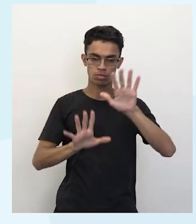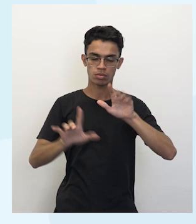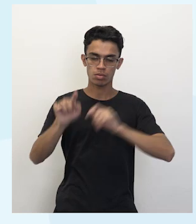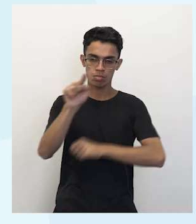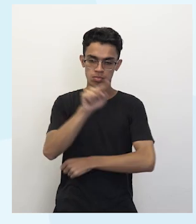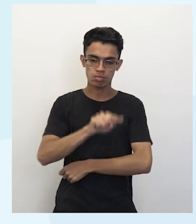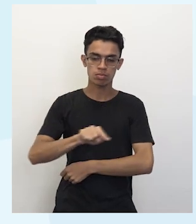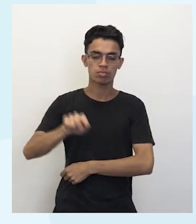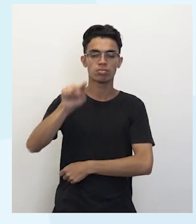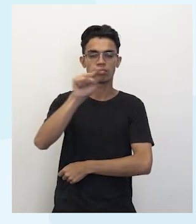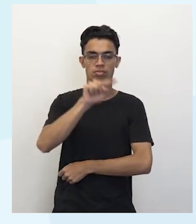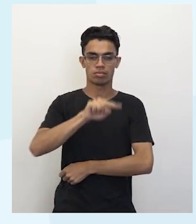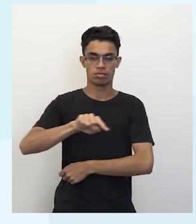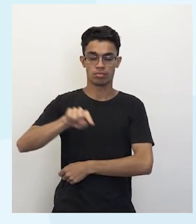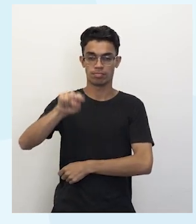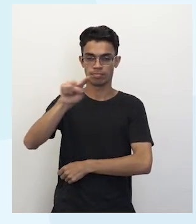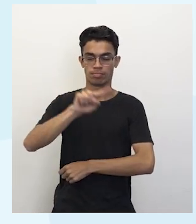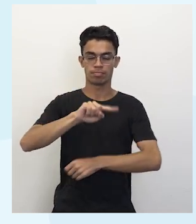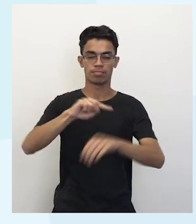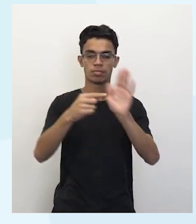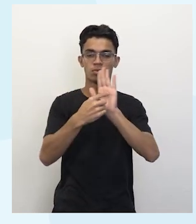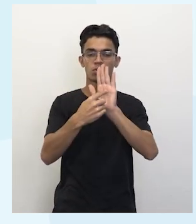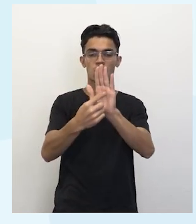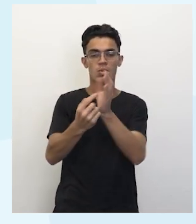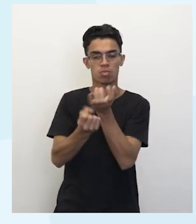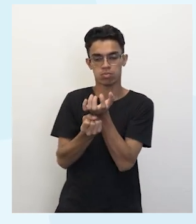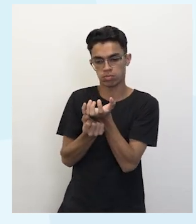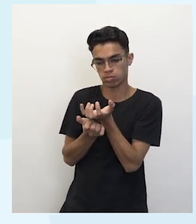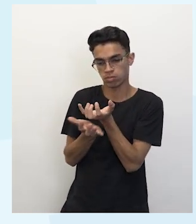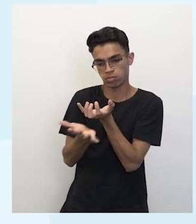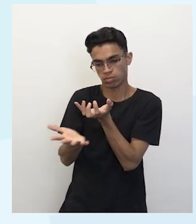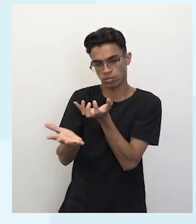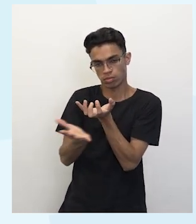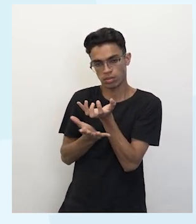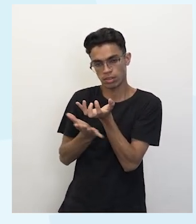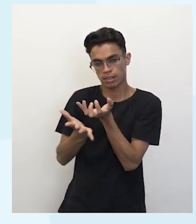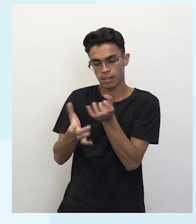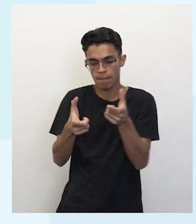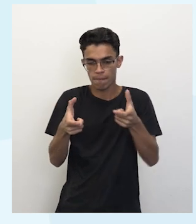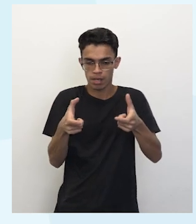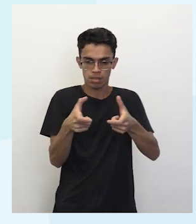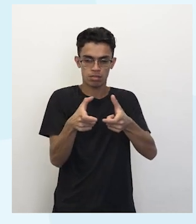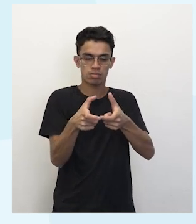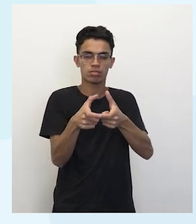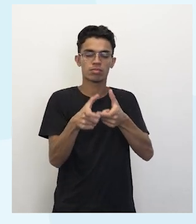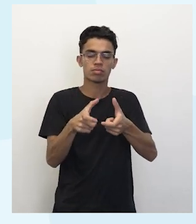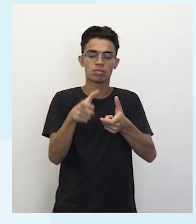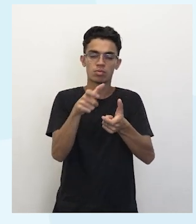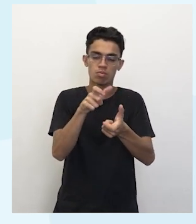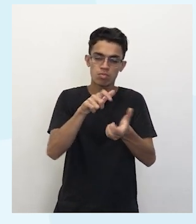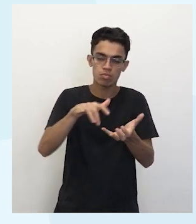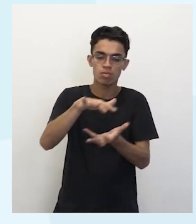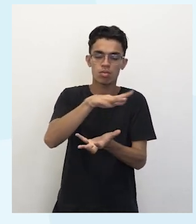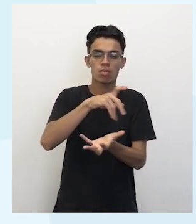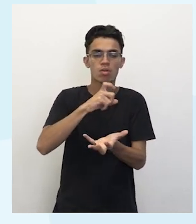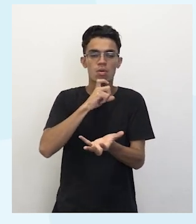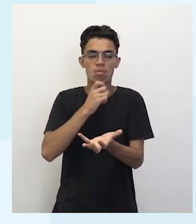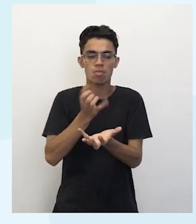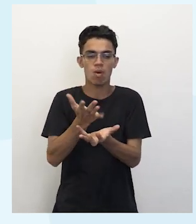Aí está o Pantanal, tá? Então, olha, só de ver assim, a gente vê que ele é o menor ecossistema ou bioma que